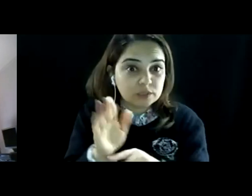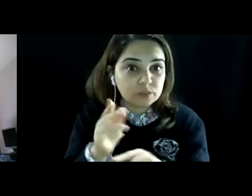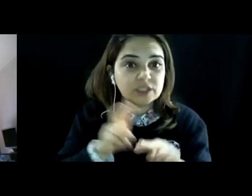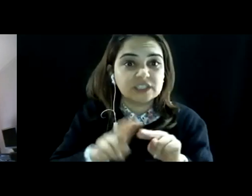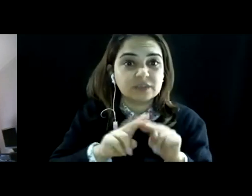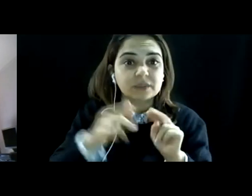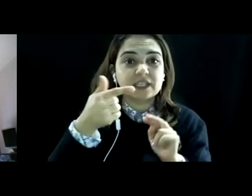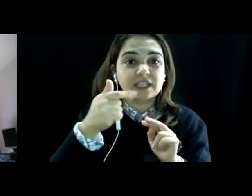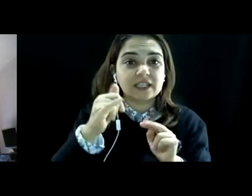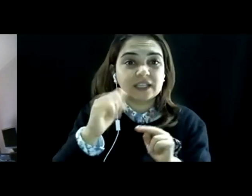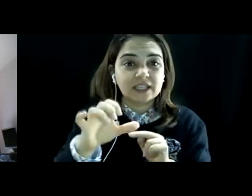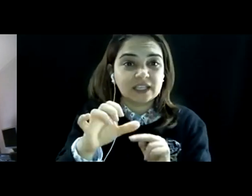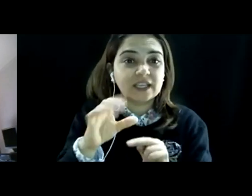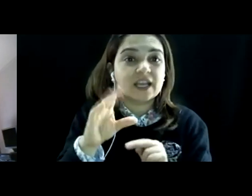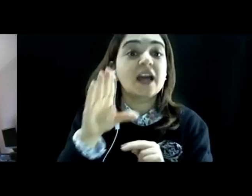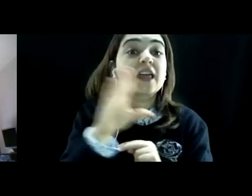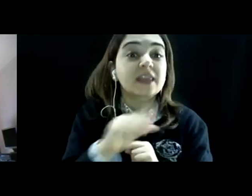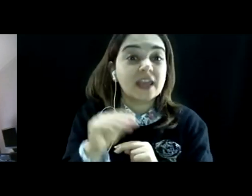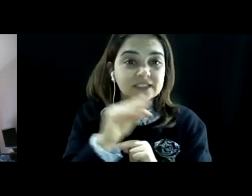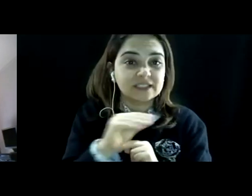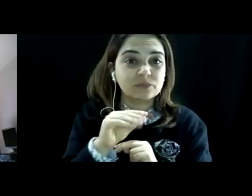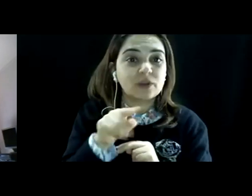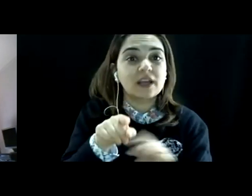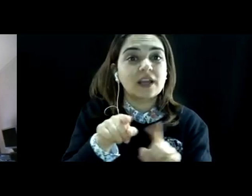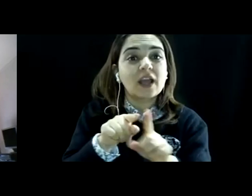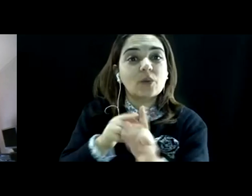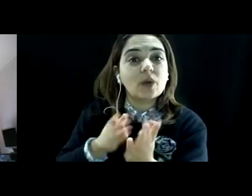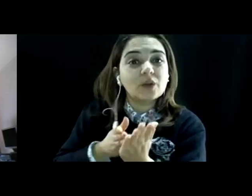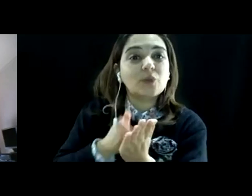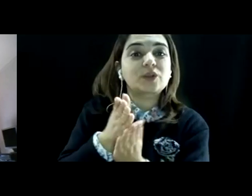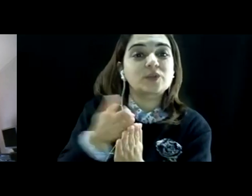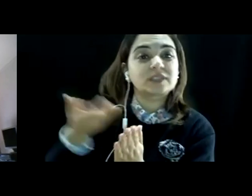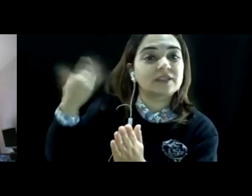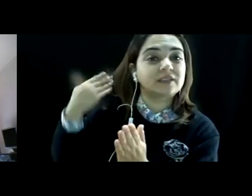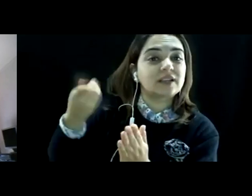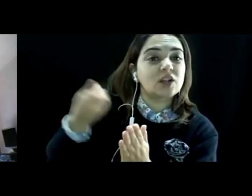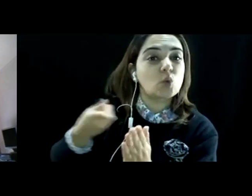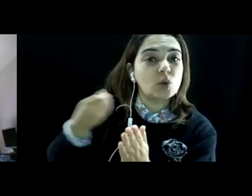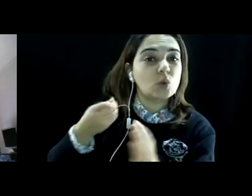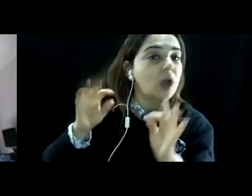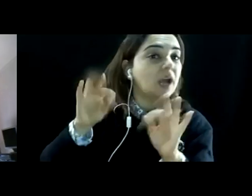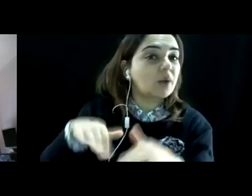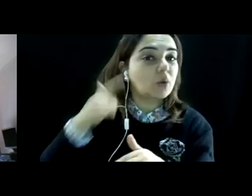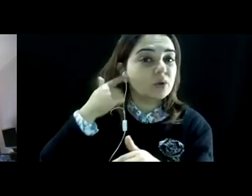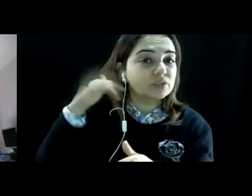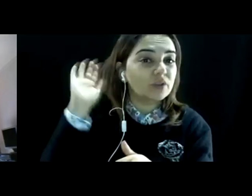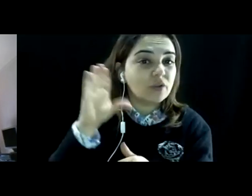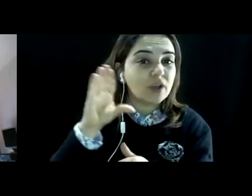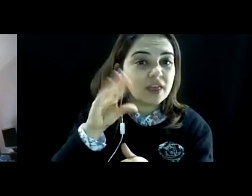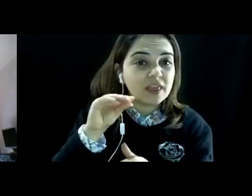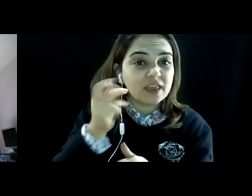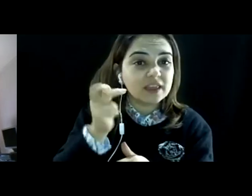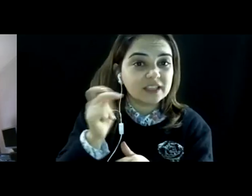TIC no décimo ano, que é uma continuação de uma disciplina do TIC no ano que já acabou há 10 anos e a disciplina continua